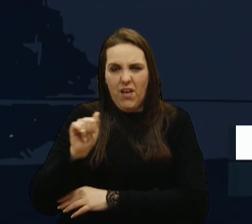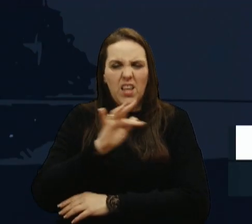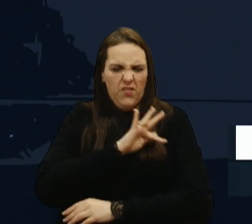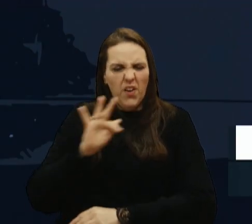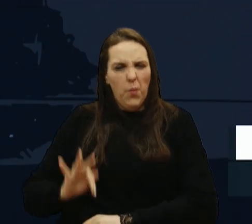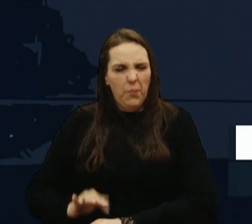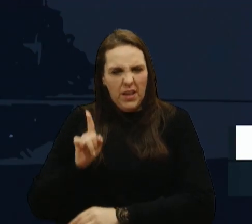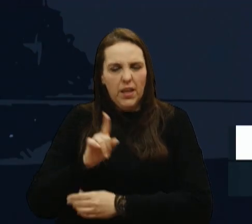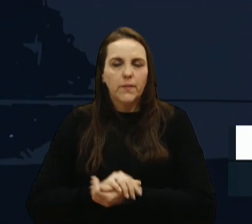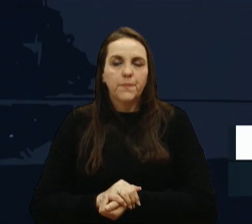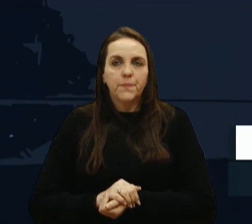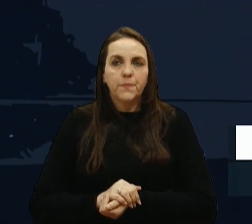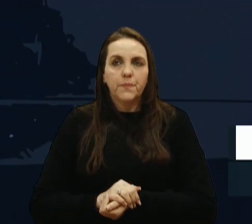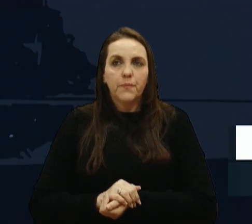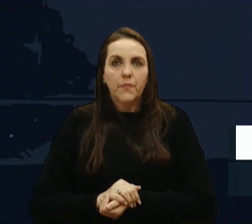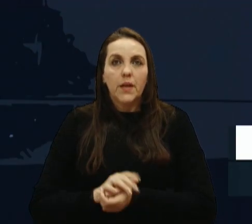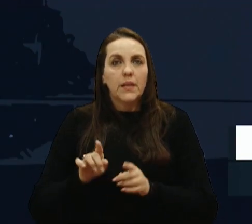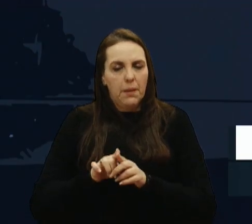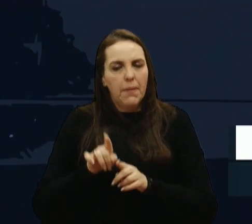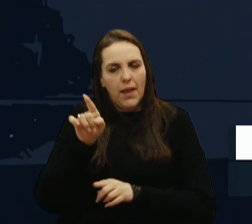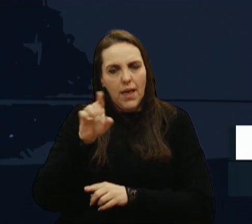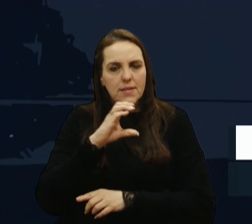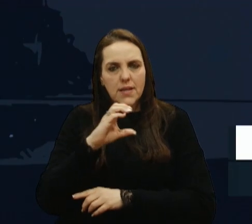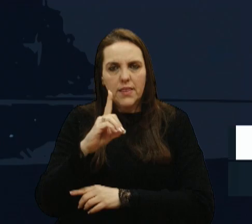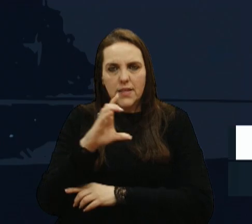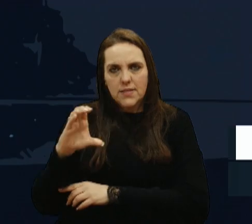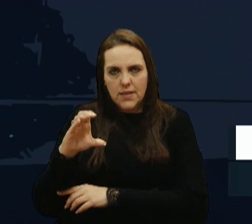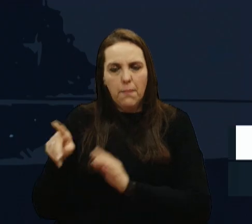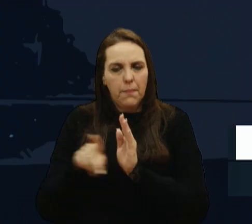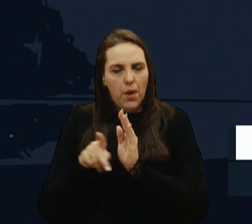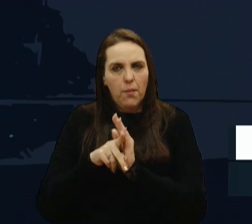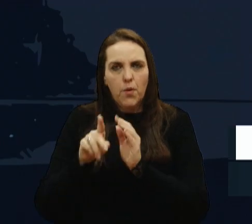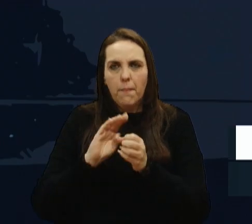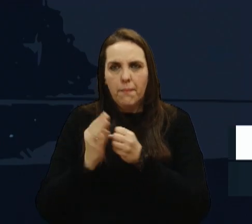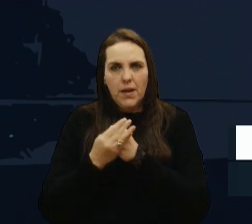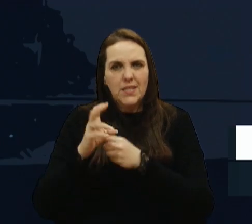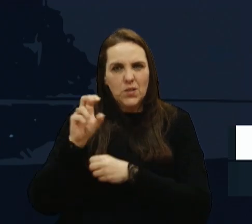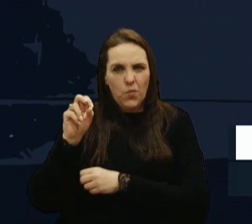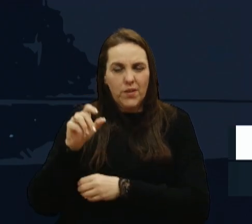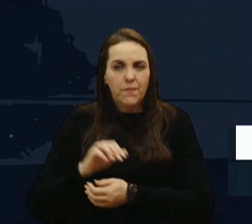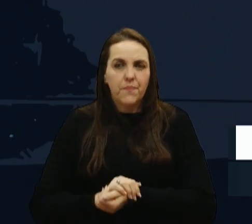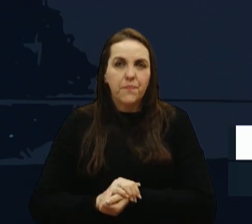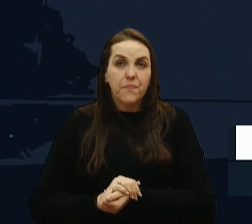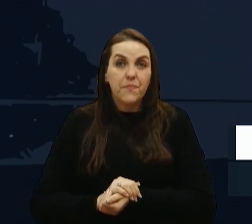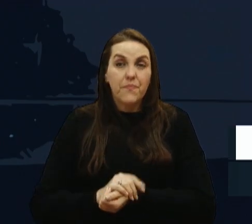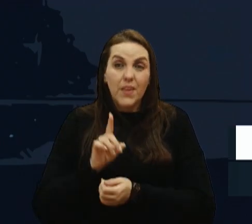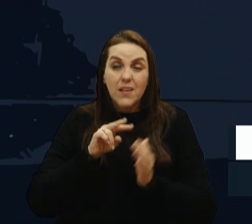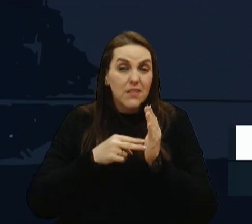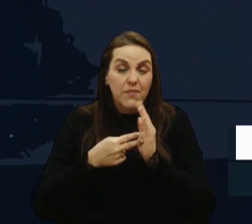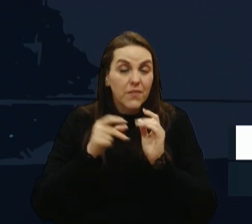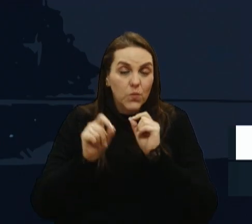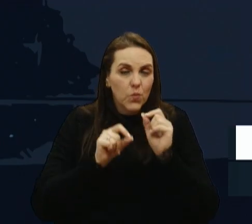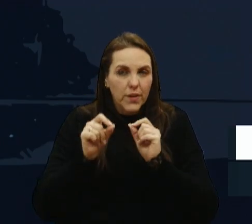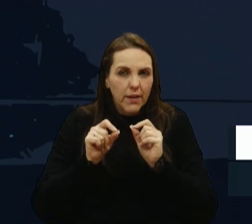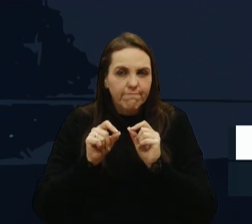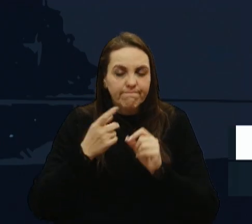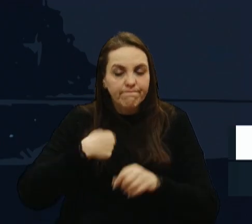que pilota o nosso CDC lá no nosso complexo do Cinquentenário. Pessoal, isso significa